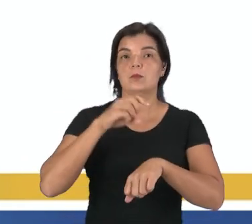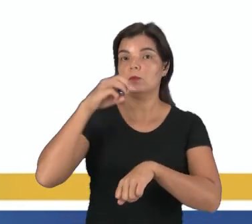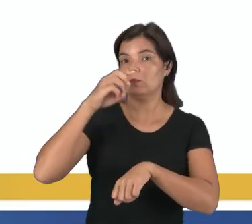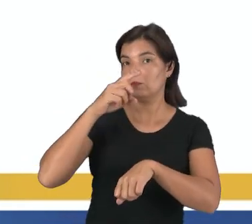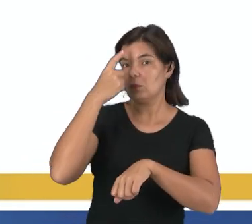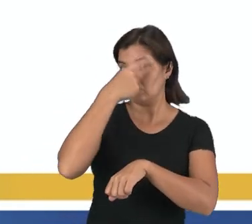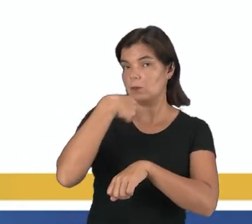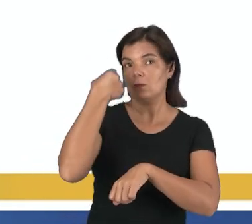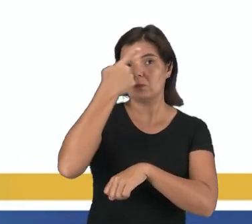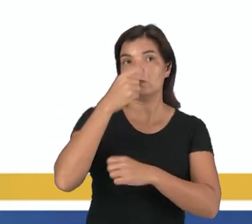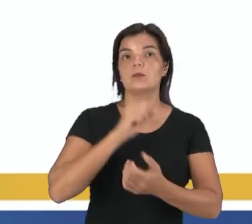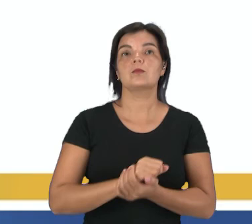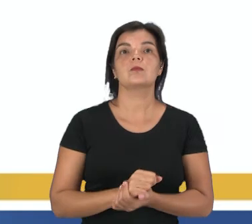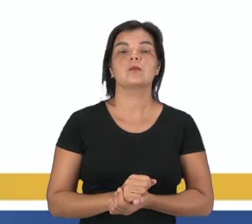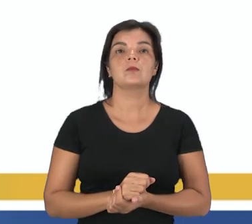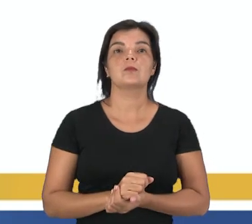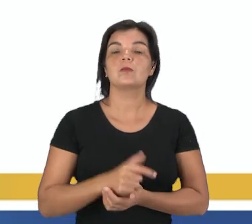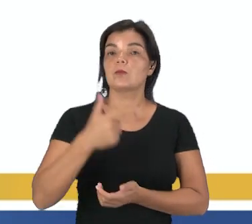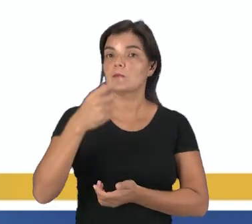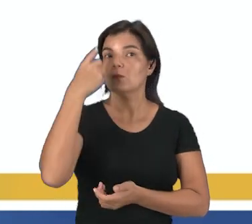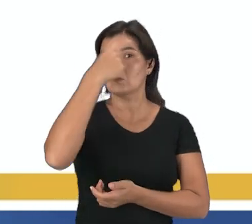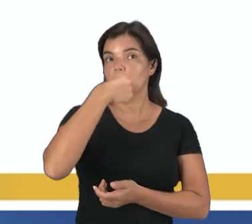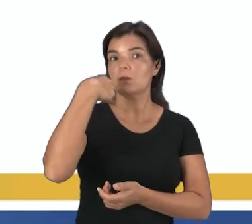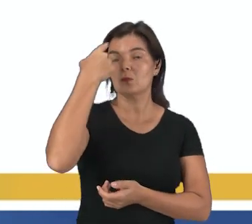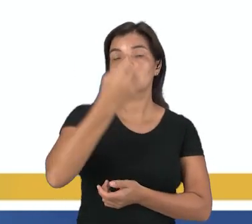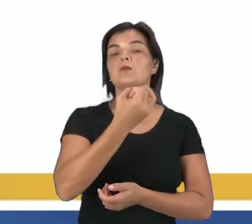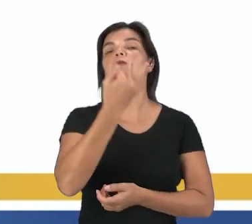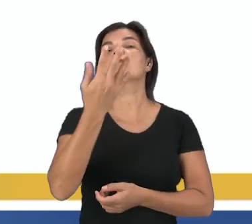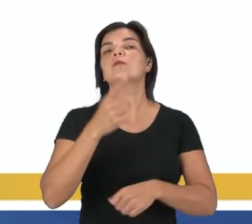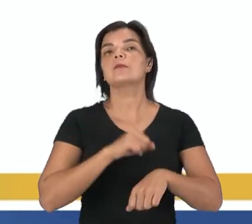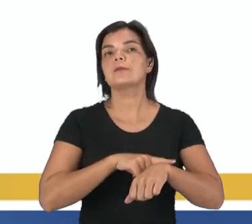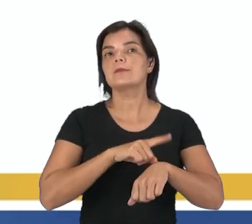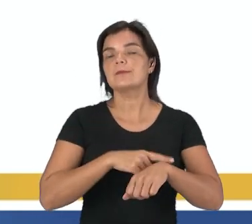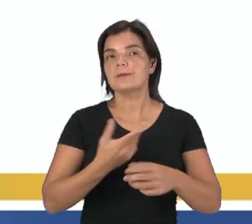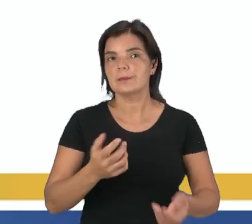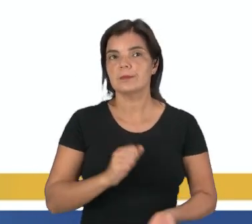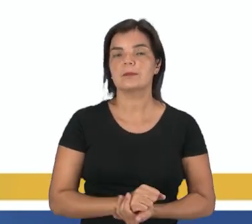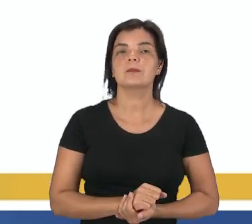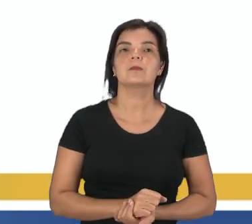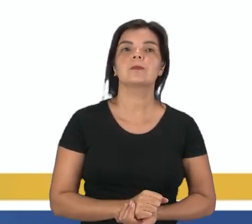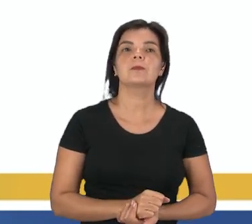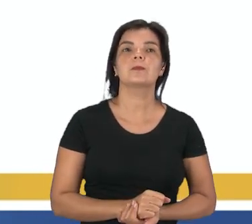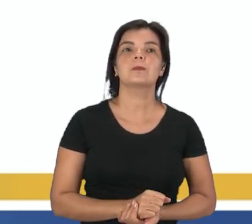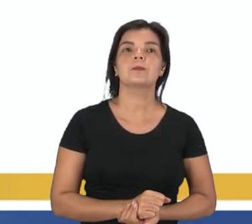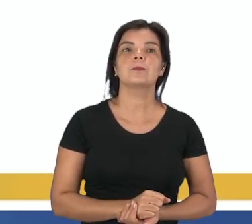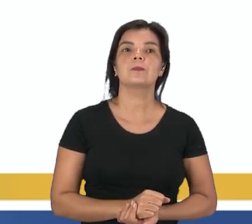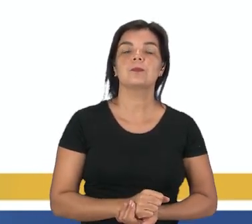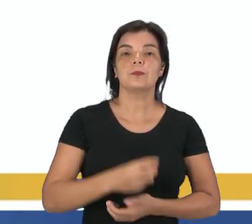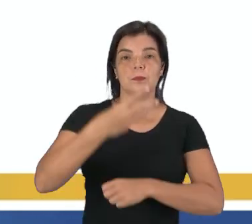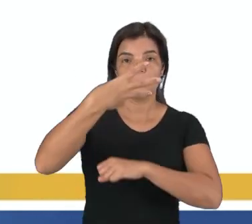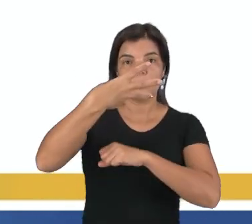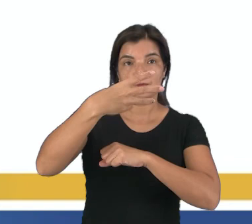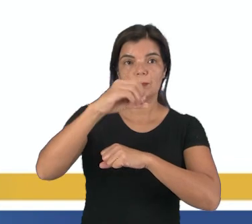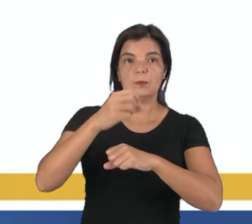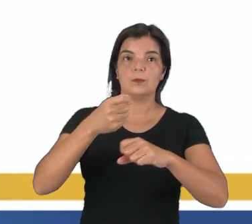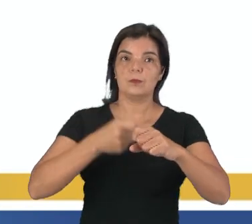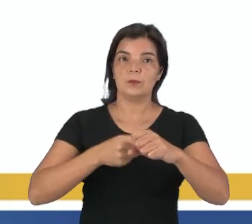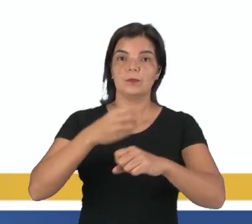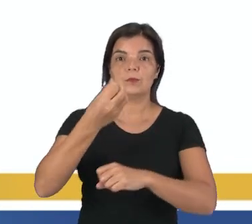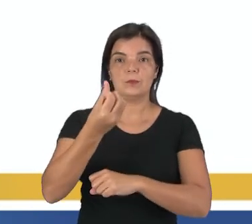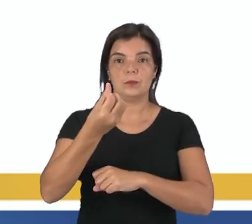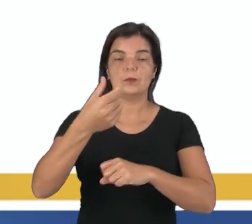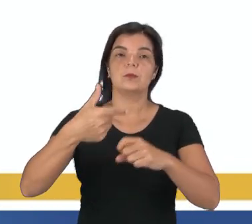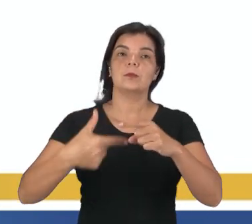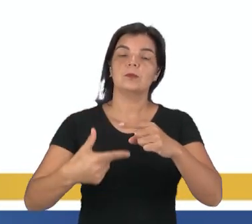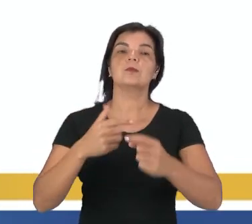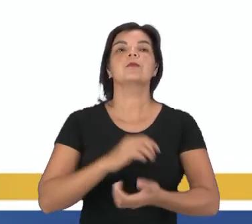6 horas. Então, em 2 horas, ele gasta quanto tempo? Representei por uma incógnita. E aí eu tenho que 30 está para x,